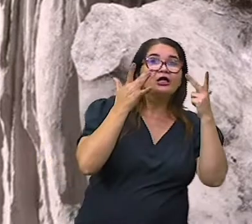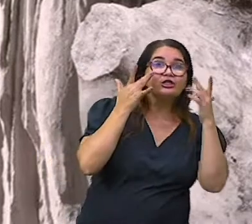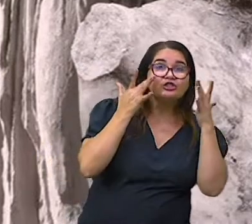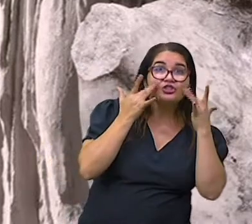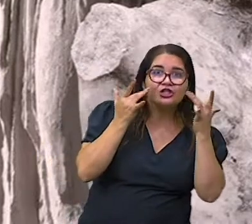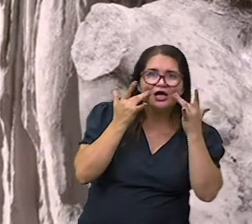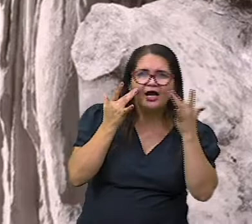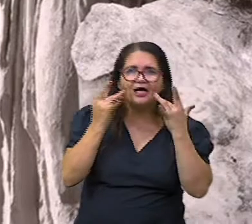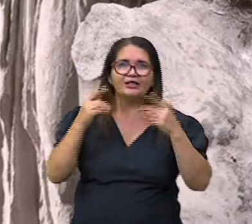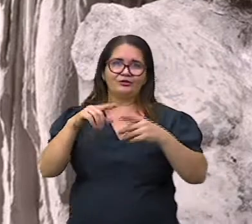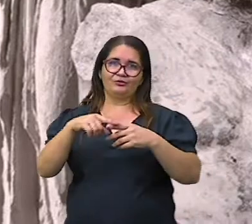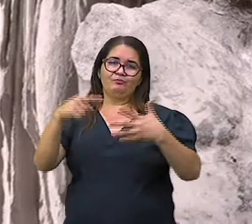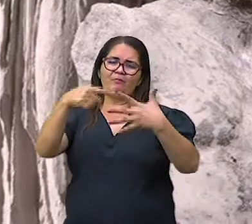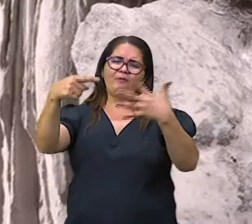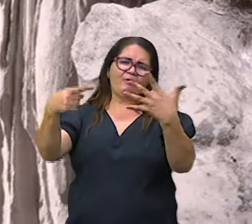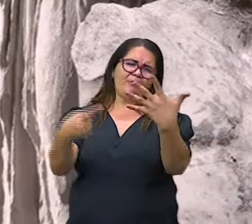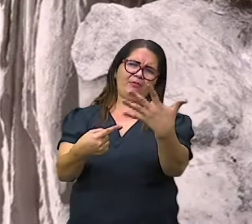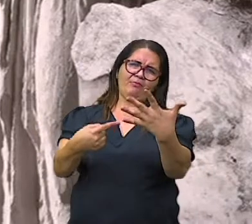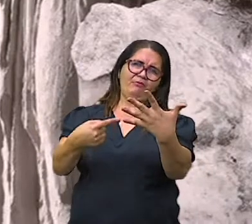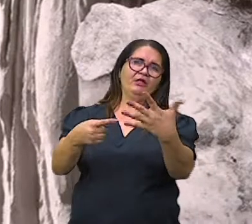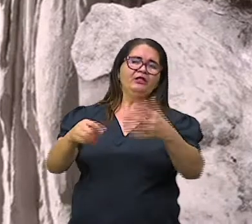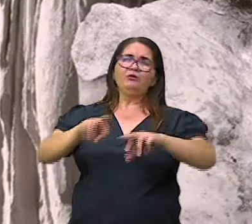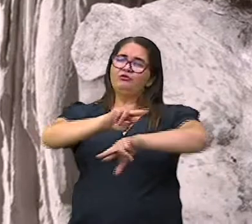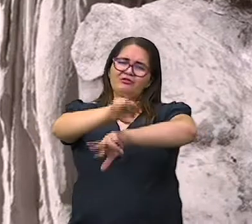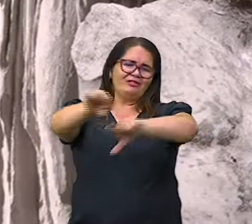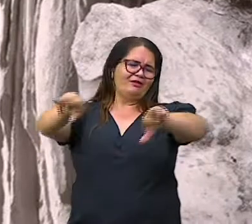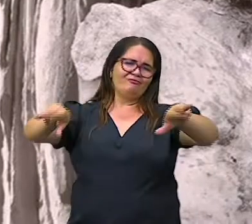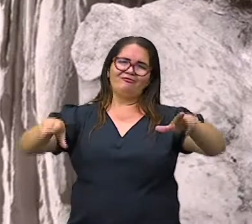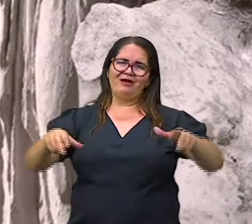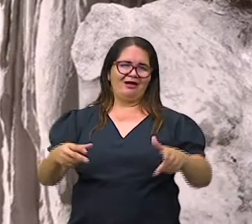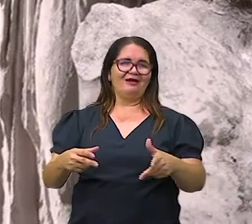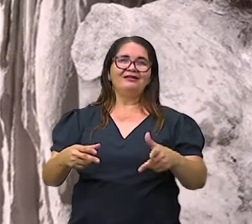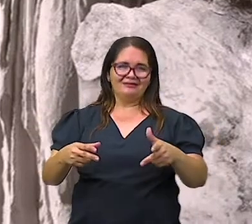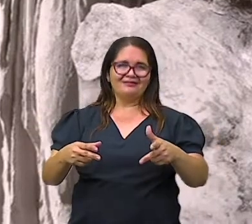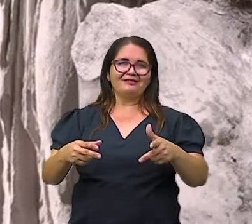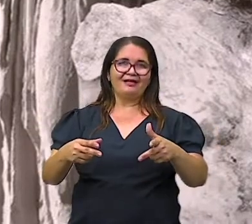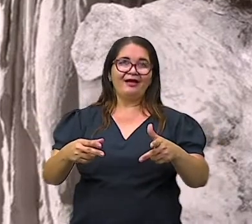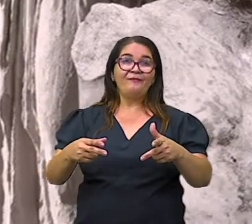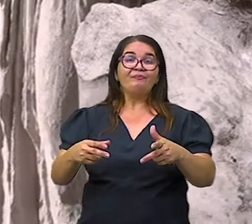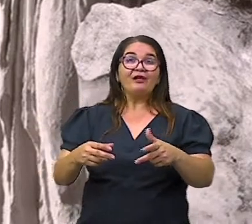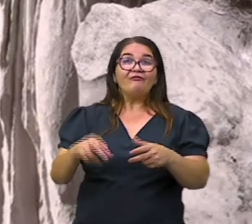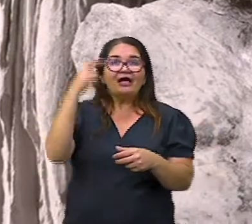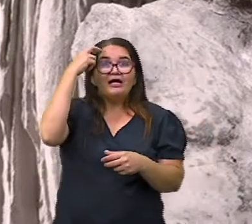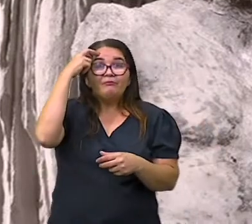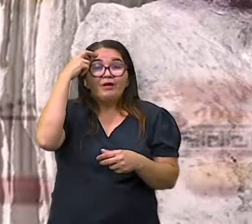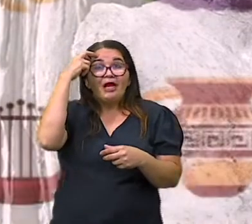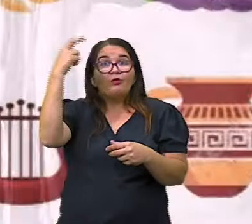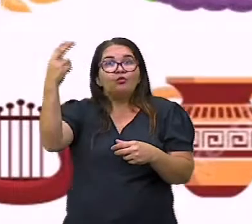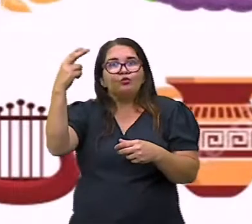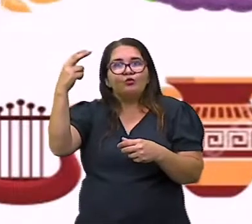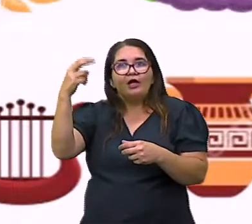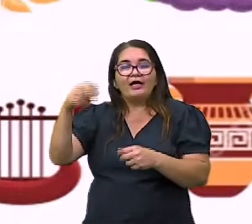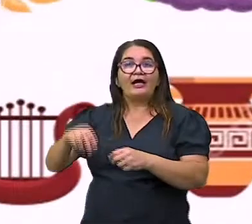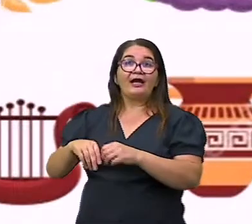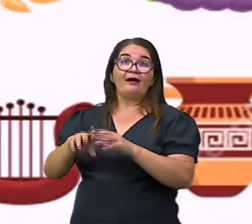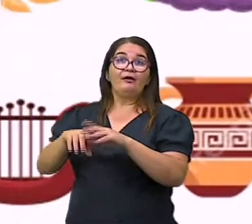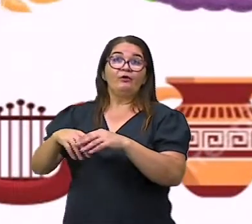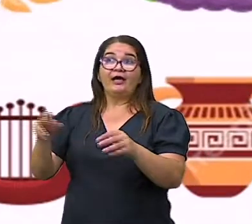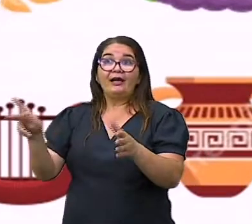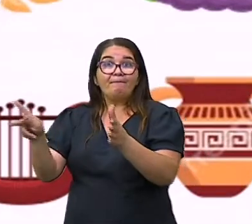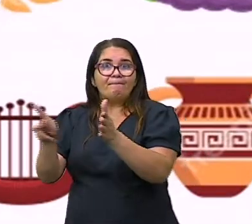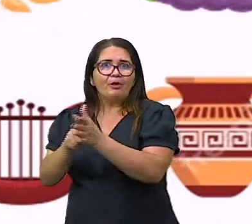ou chorarmos, entre outros, como os Jogos Olímpicos. O período pré-homérico consiste